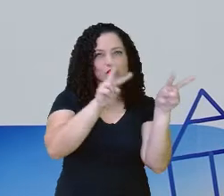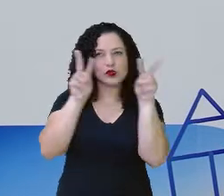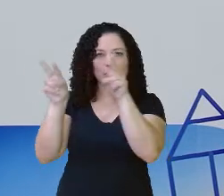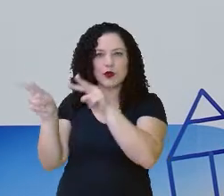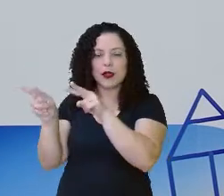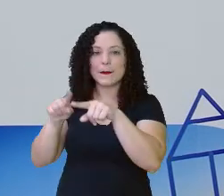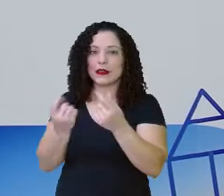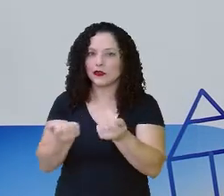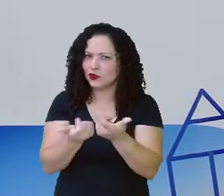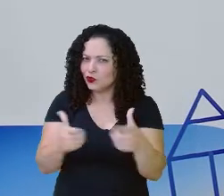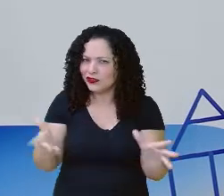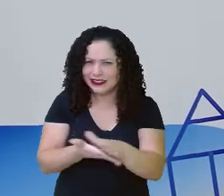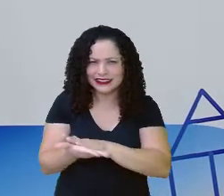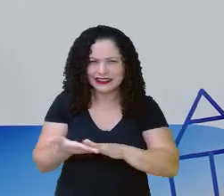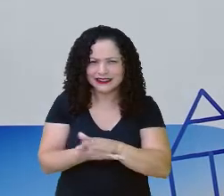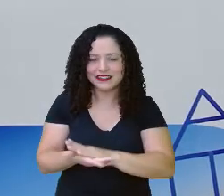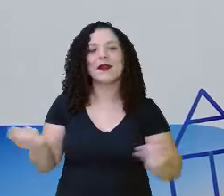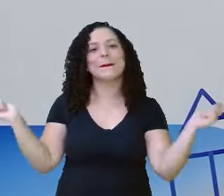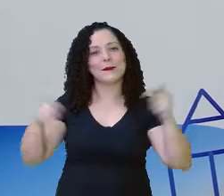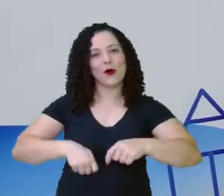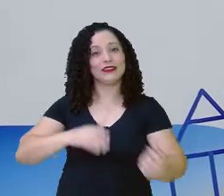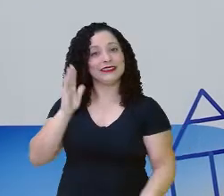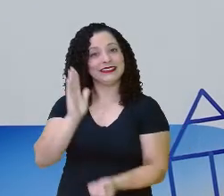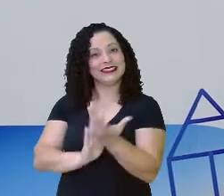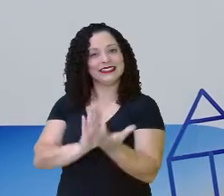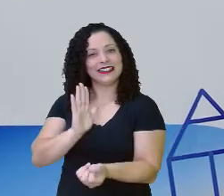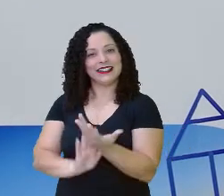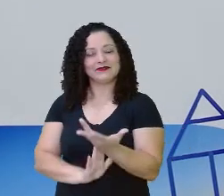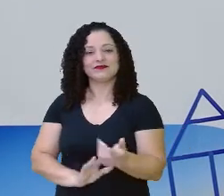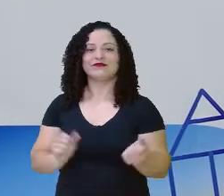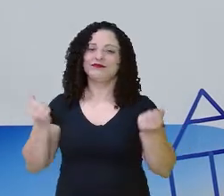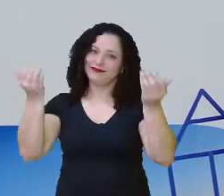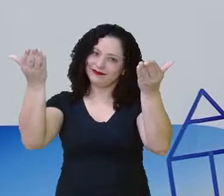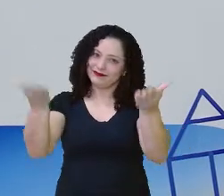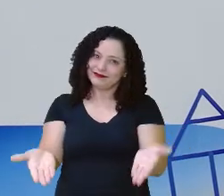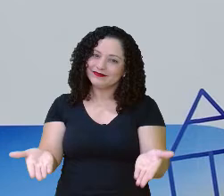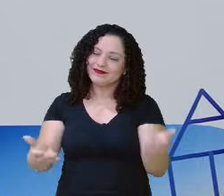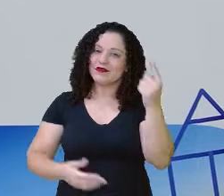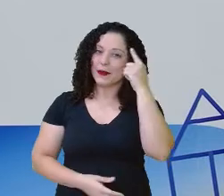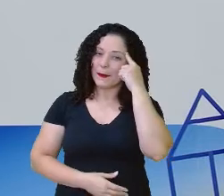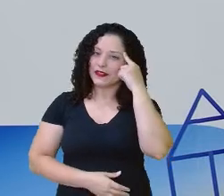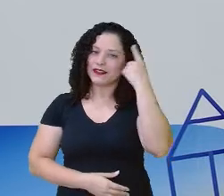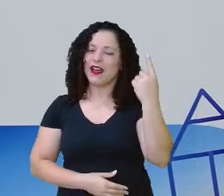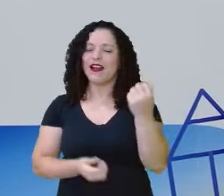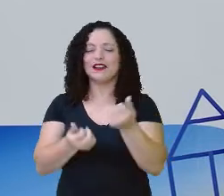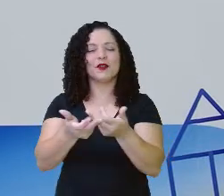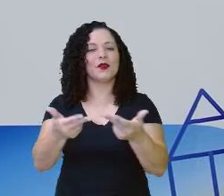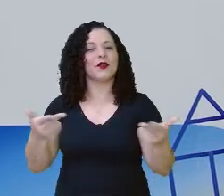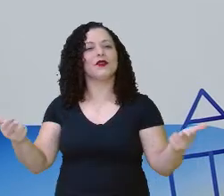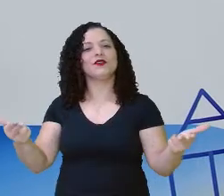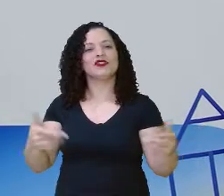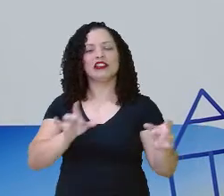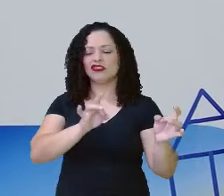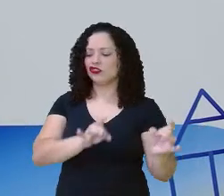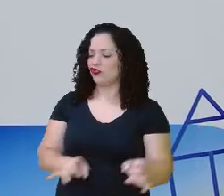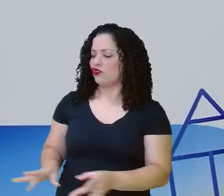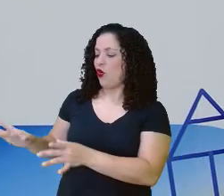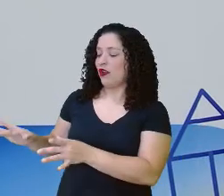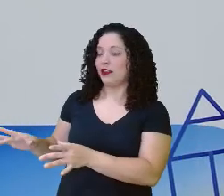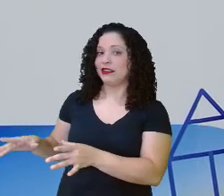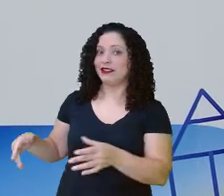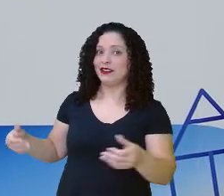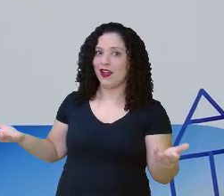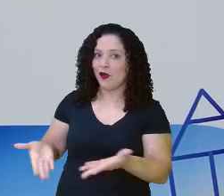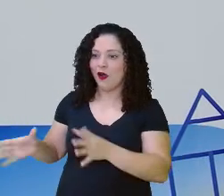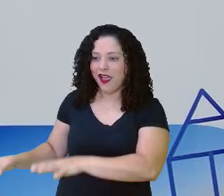não tiver, pode ter. Você pode começar a pensar em coisas que geralmente a gente joga fora e a gente